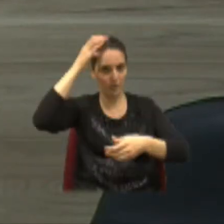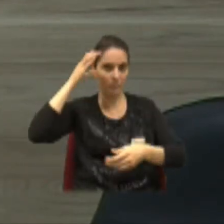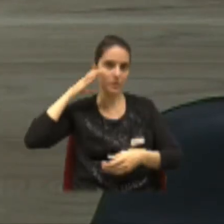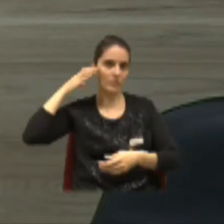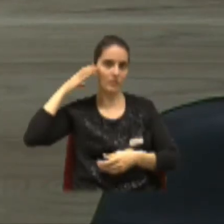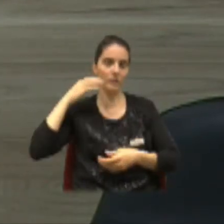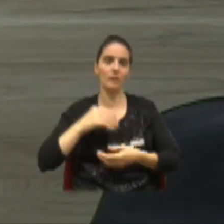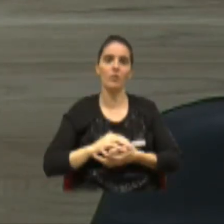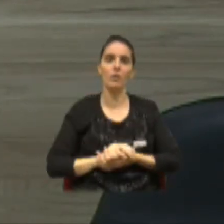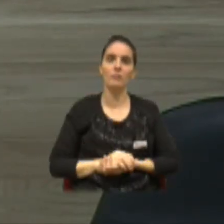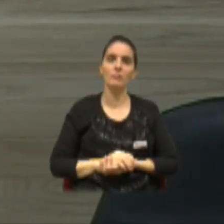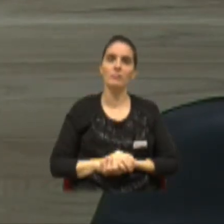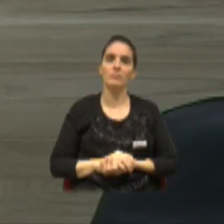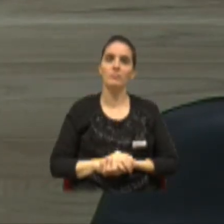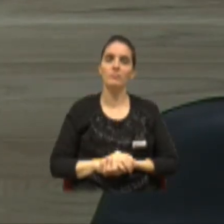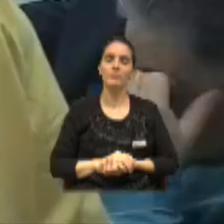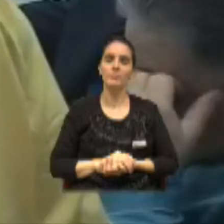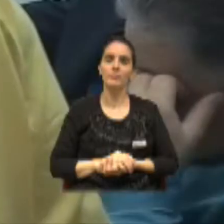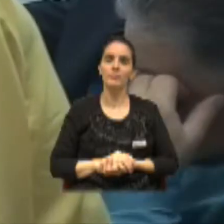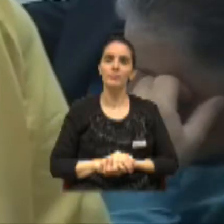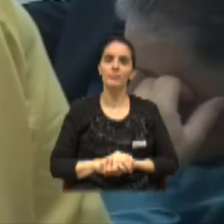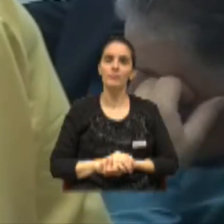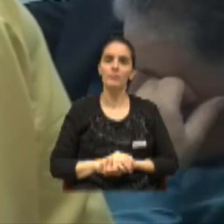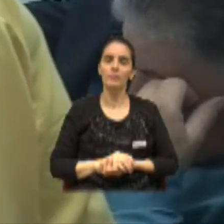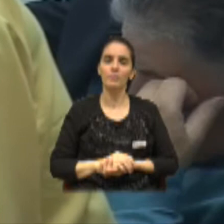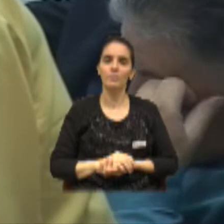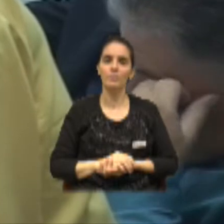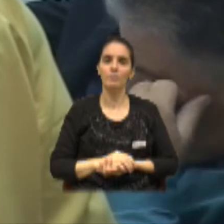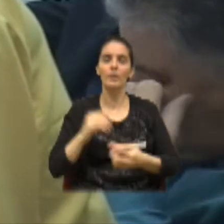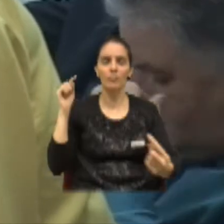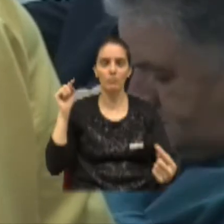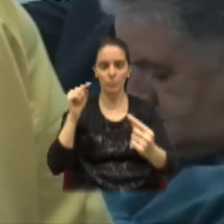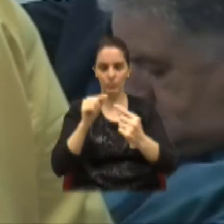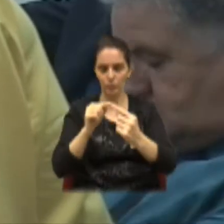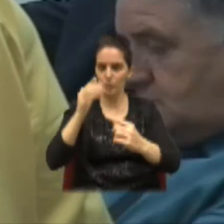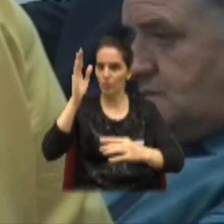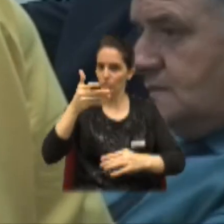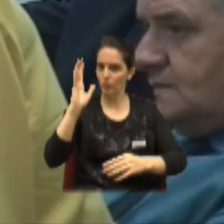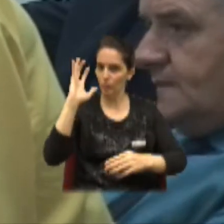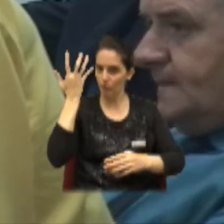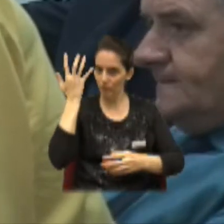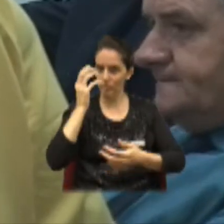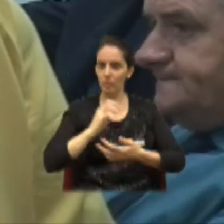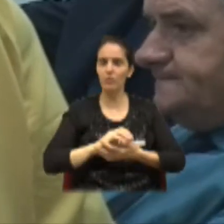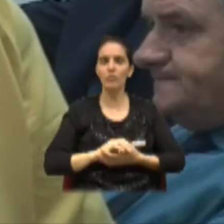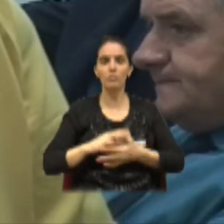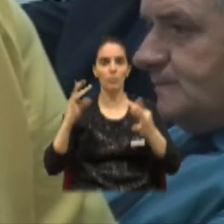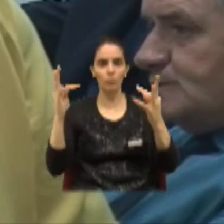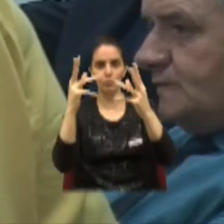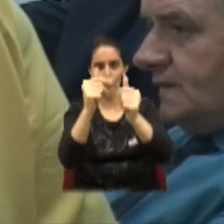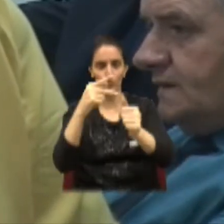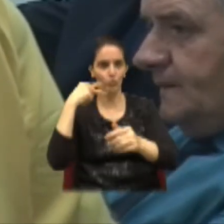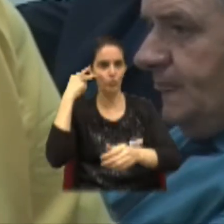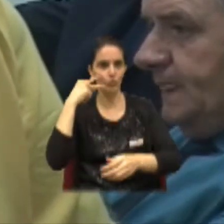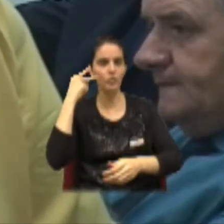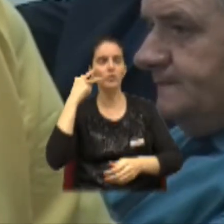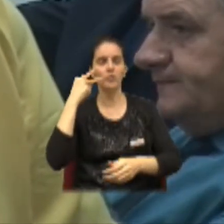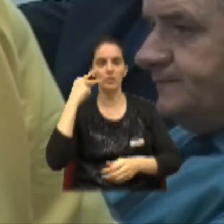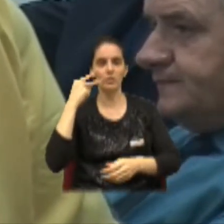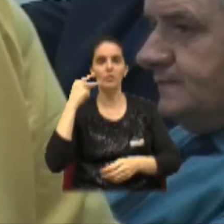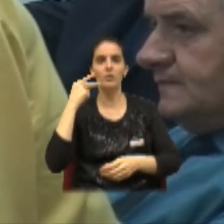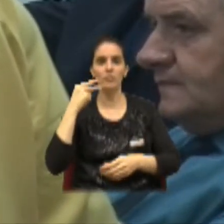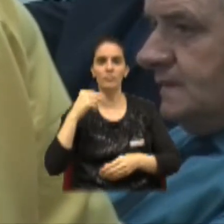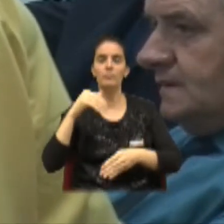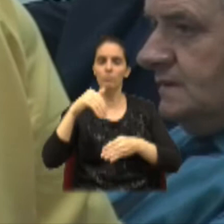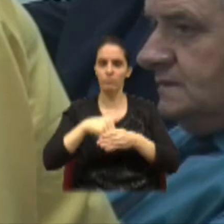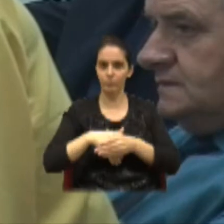Pontes, já atingiu o objetivo. Tenho certeza que todos os vereadores irão participar, e